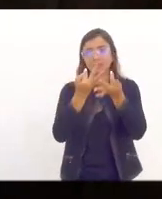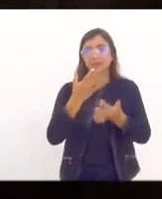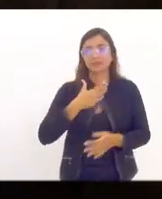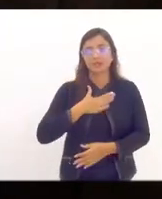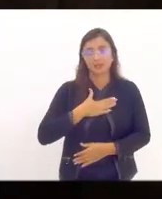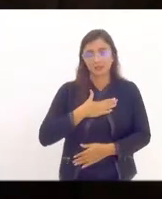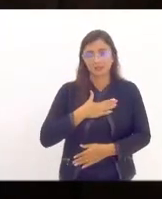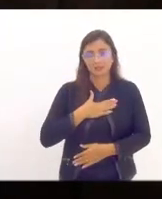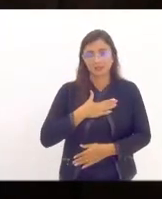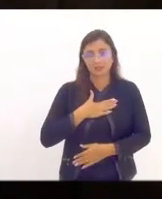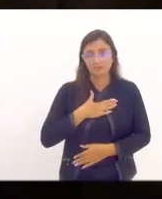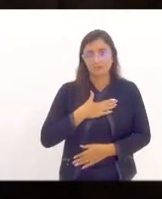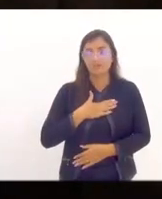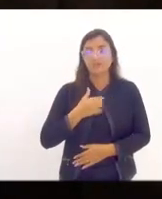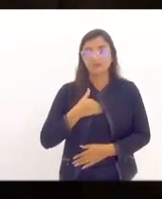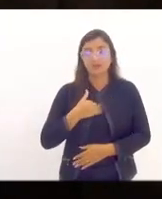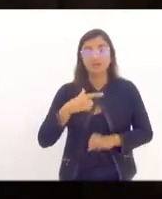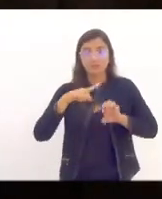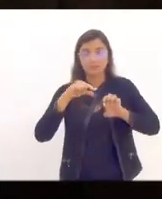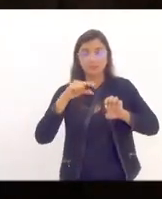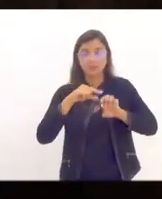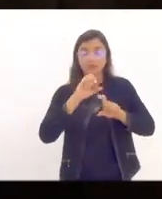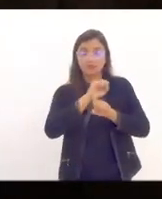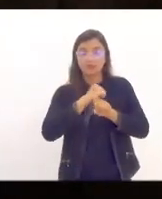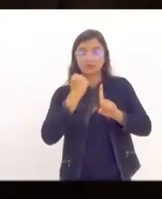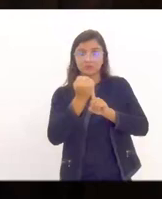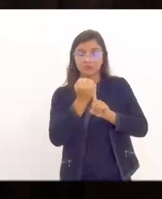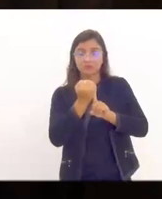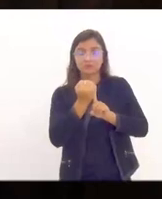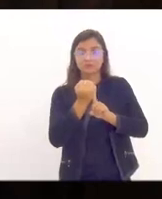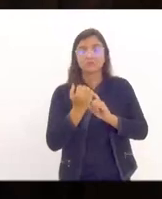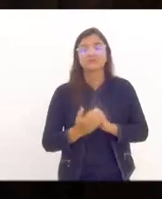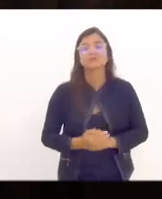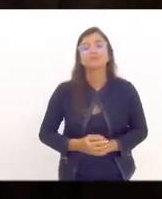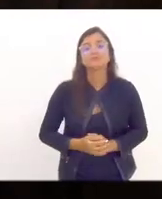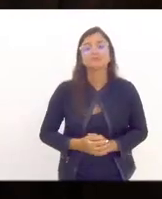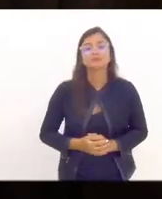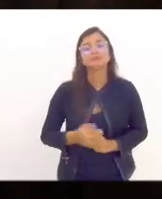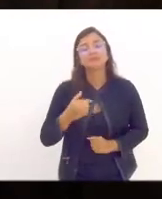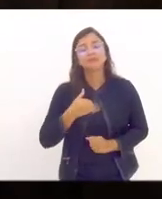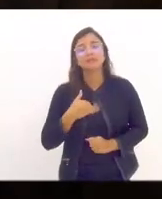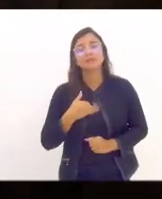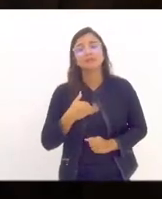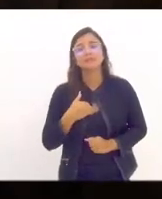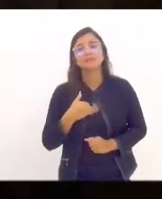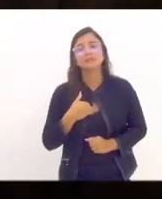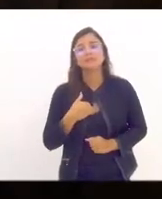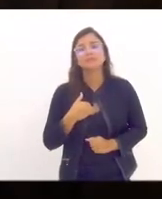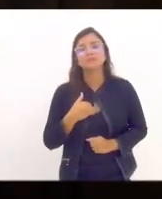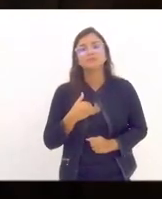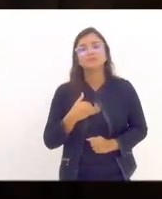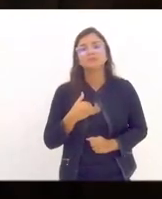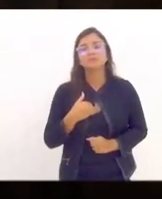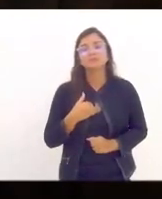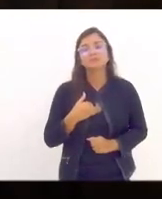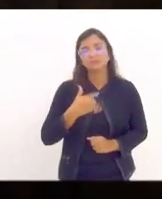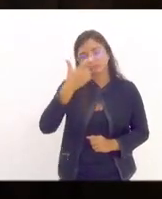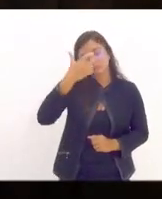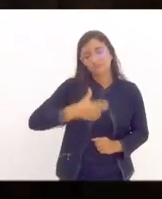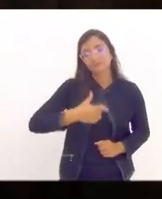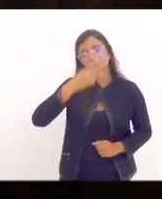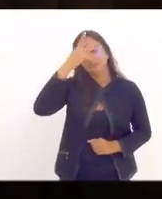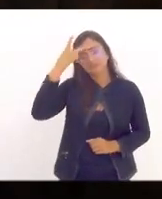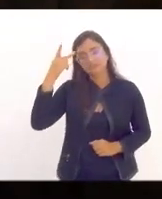mulher empreendedora social eu eu fui reconhecida como pessoa física